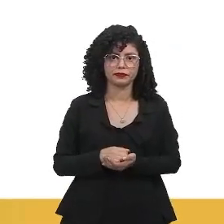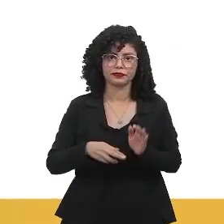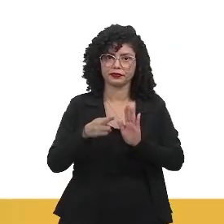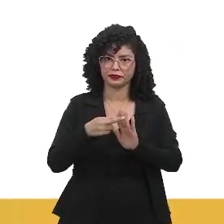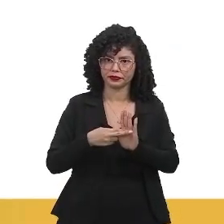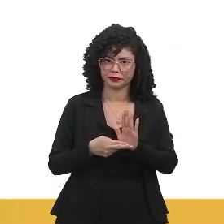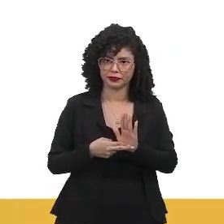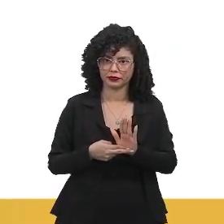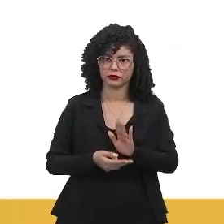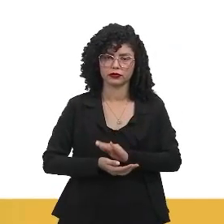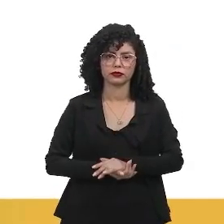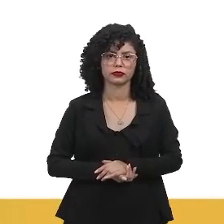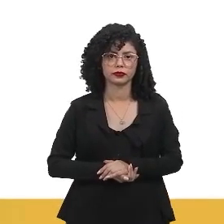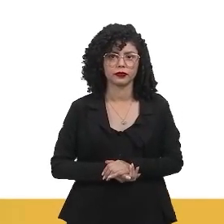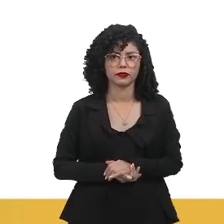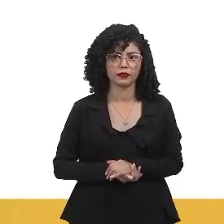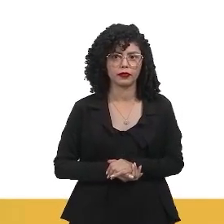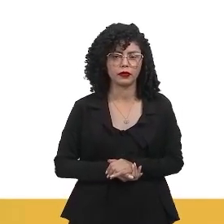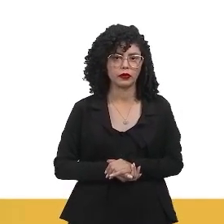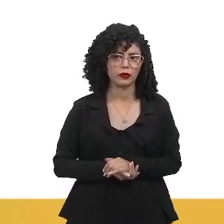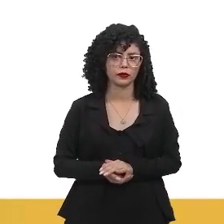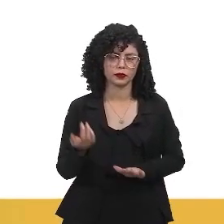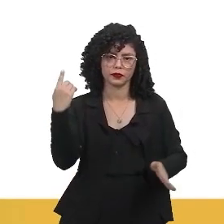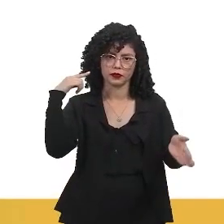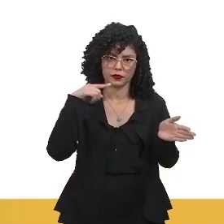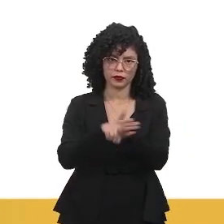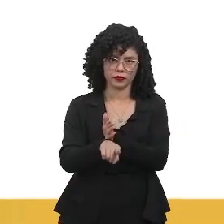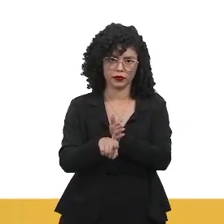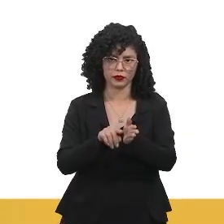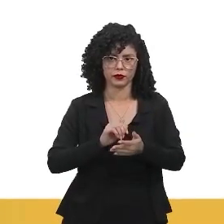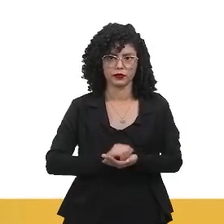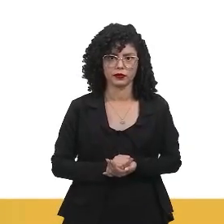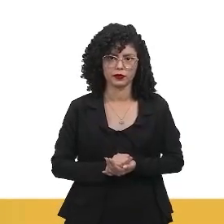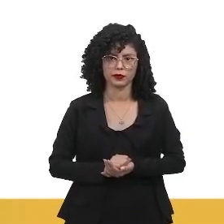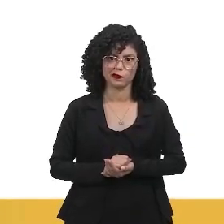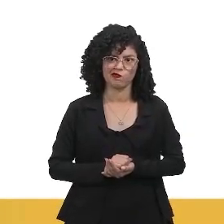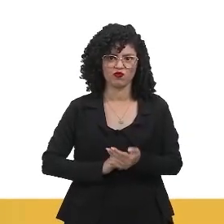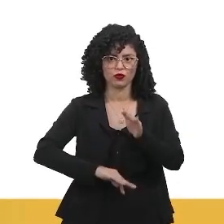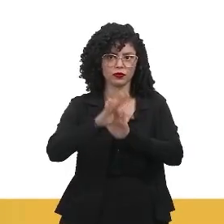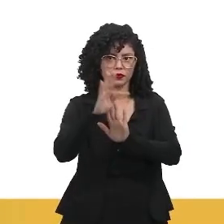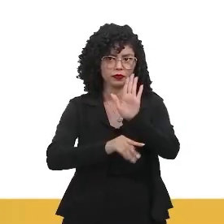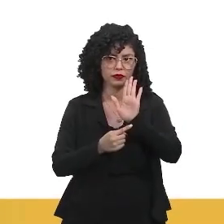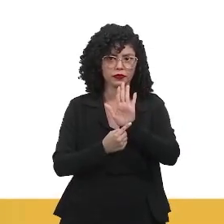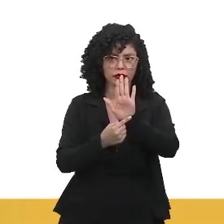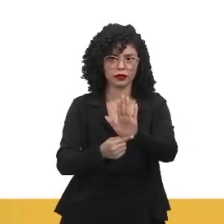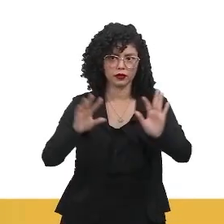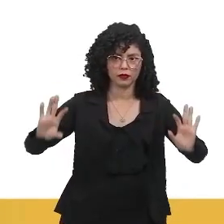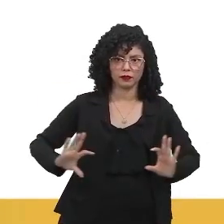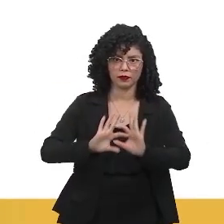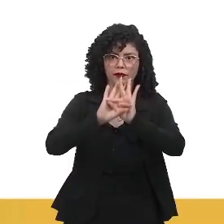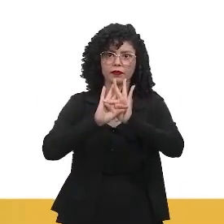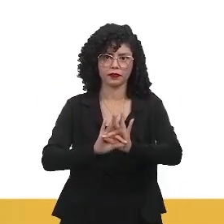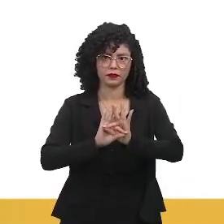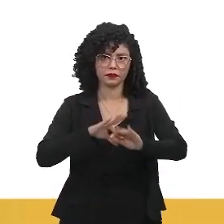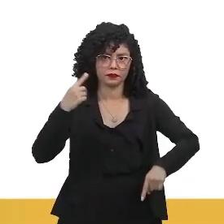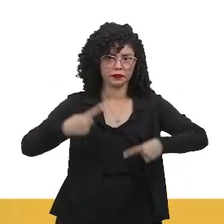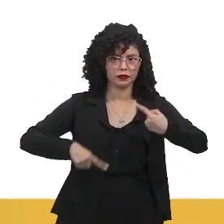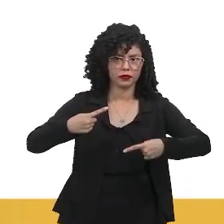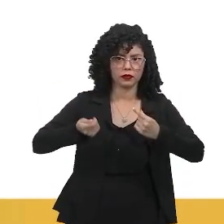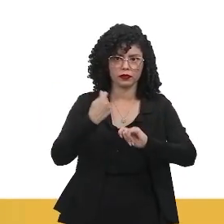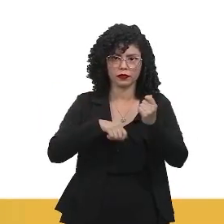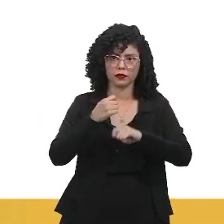padrão. Vamos ao enunciado. O texto apresenta uma relação de